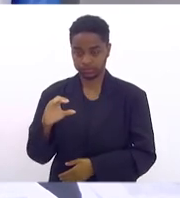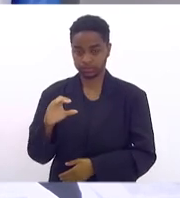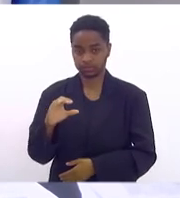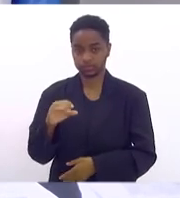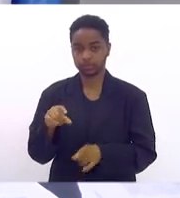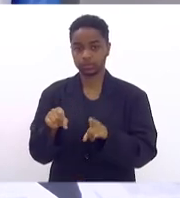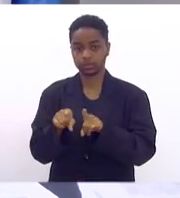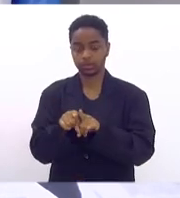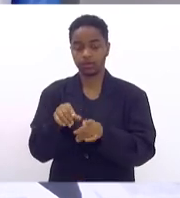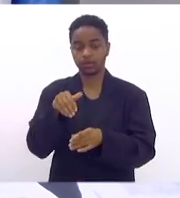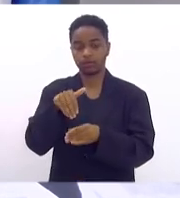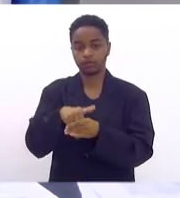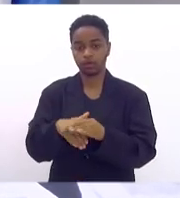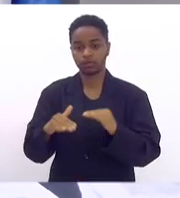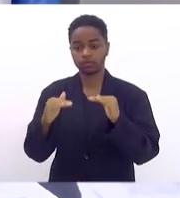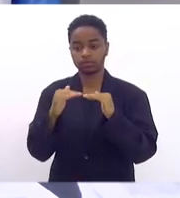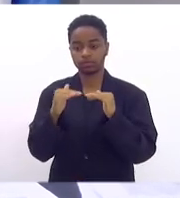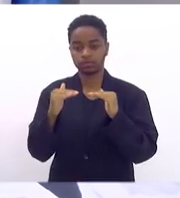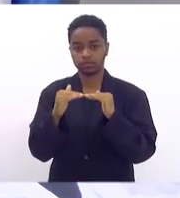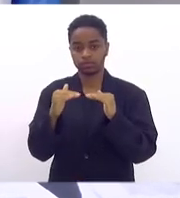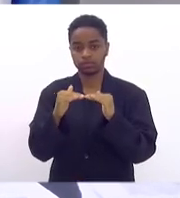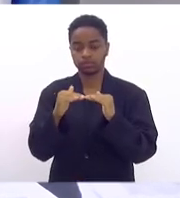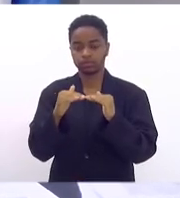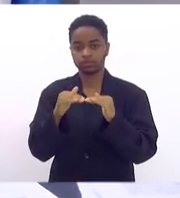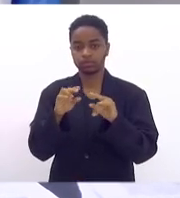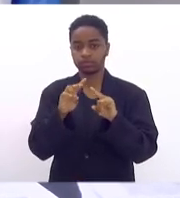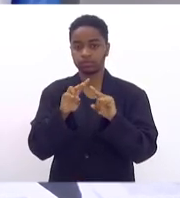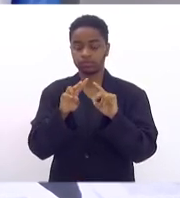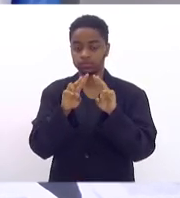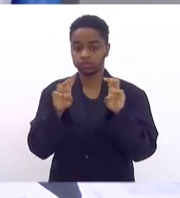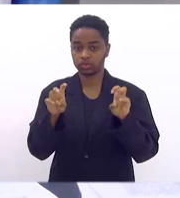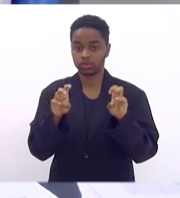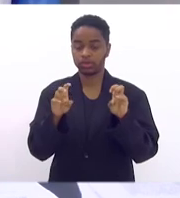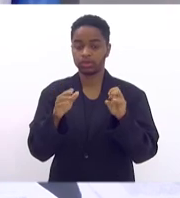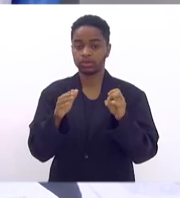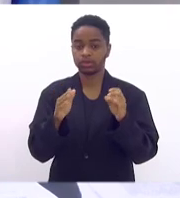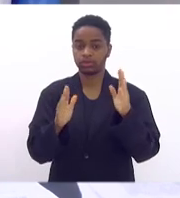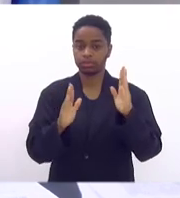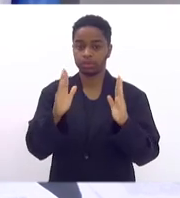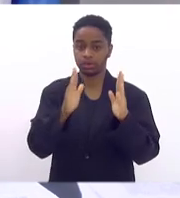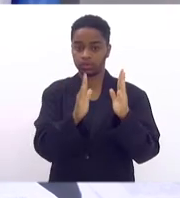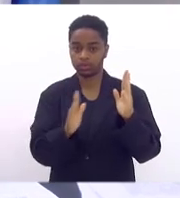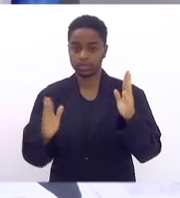e voto favorável também à suspensão por 60 dias